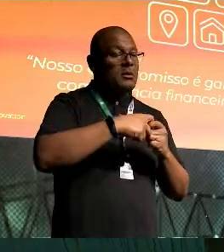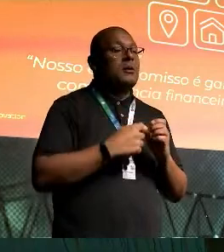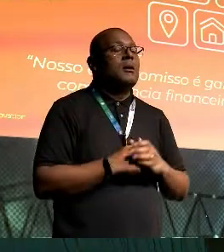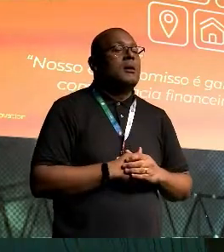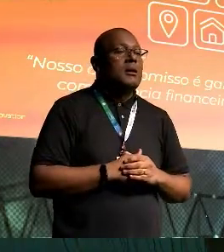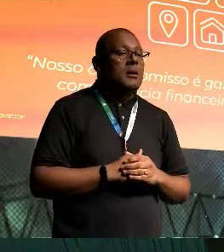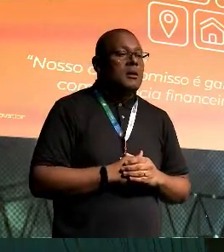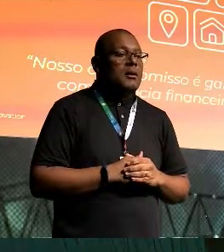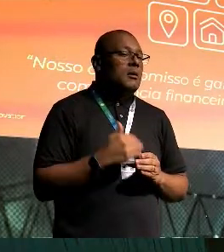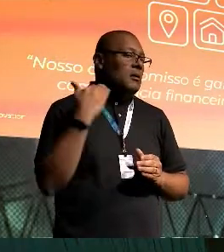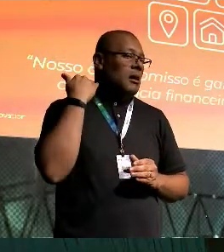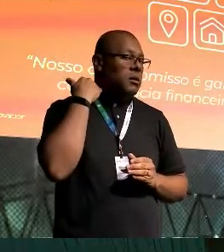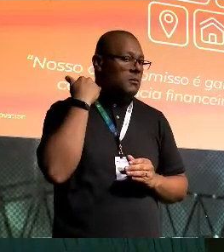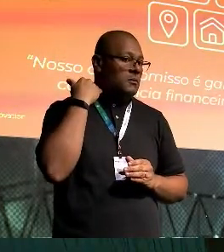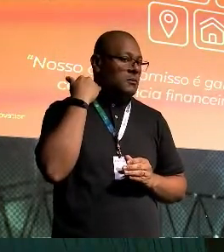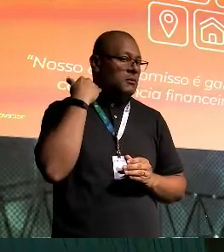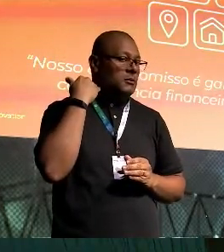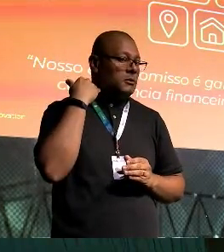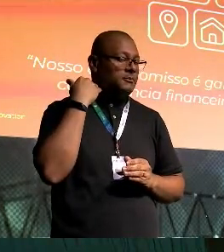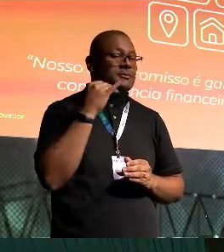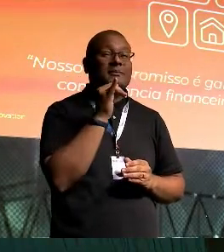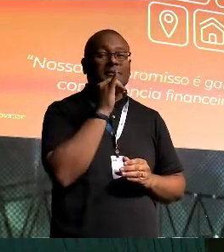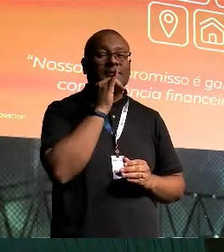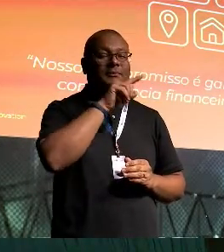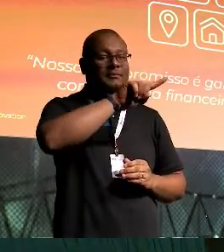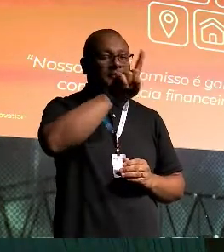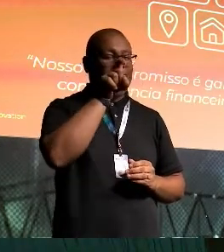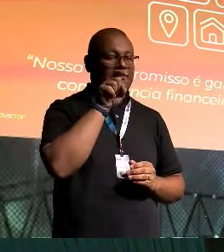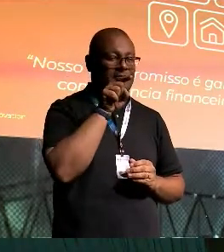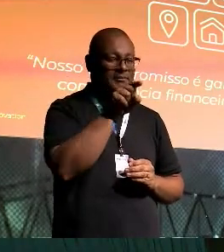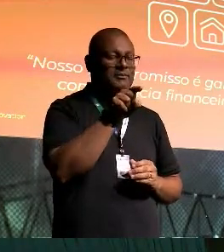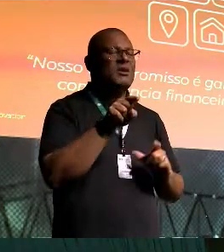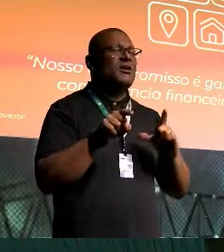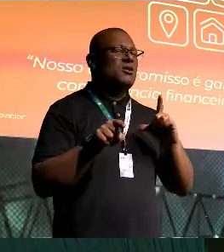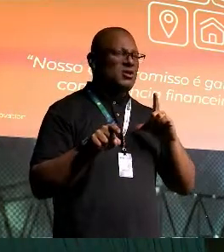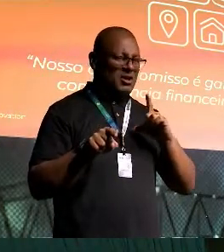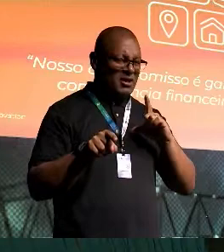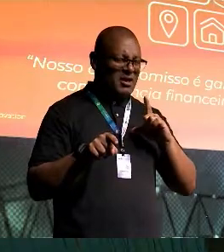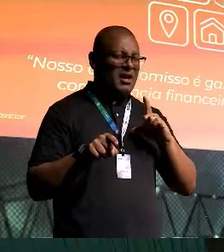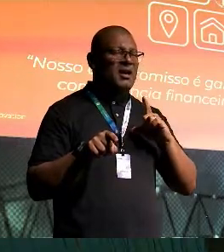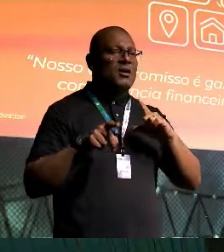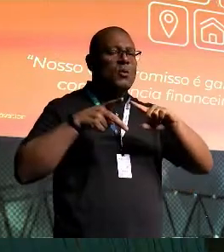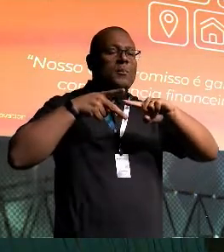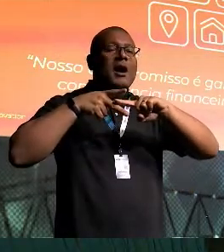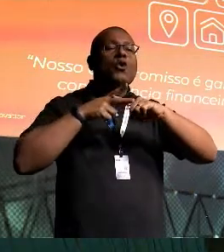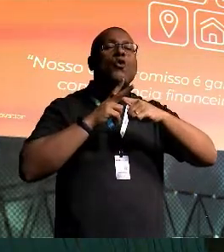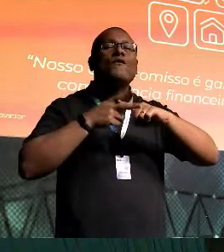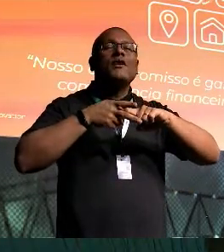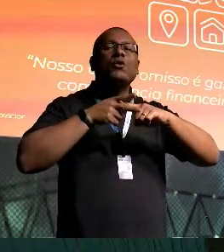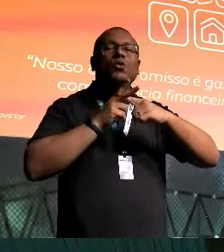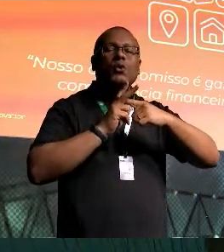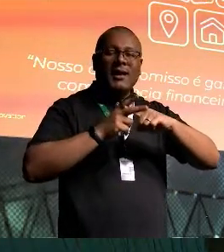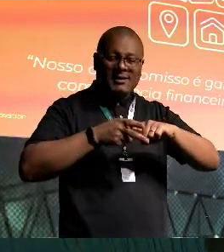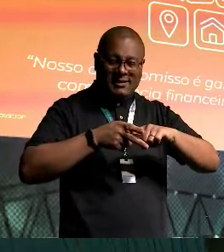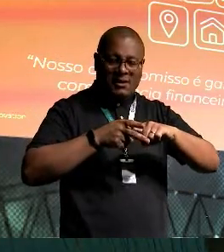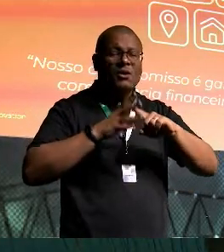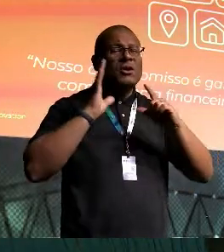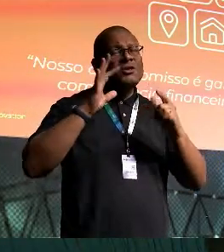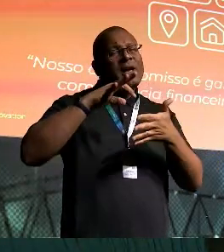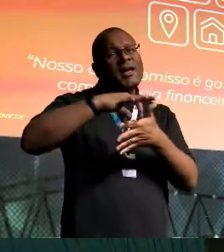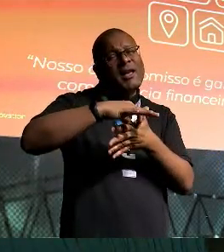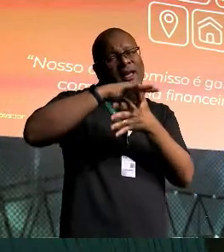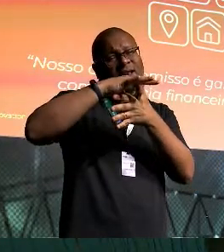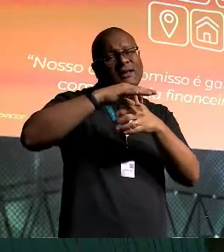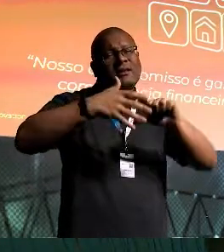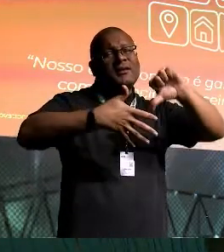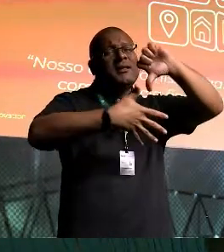nosso Banking as a Service do Itaú, a gente nota que a gente já tem todo um setup, a gente já é líder, né, de um mercado aqui